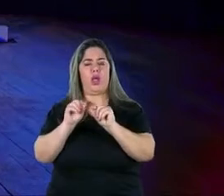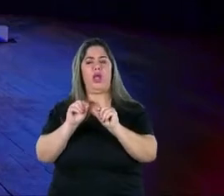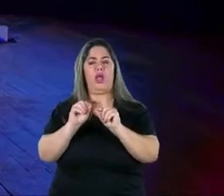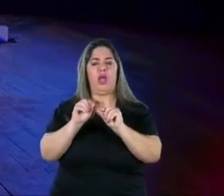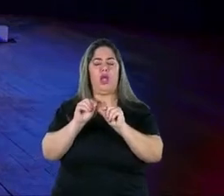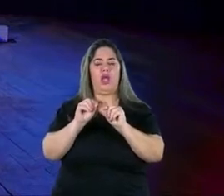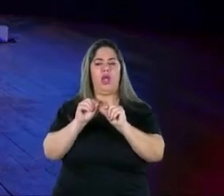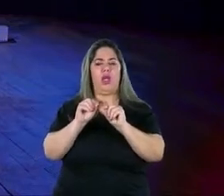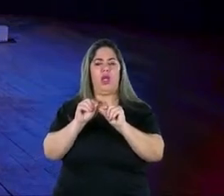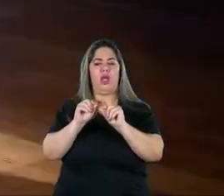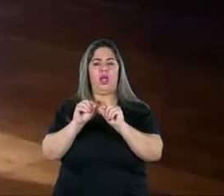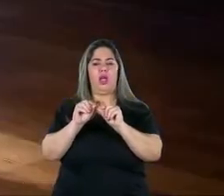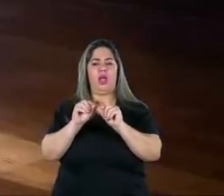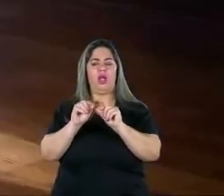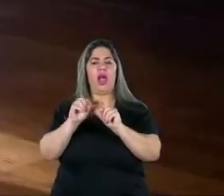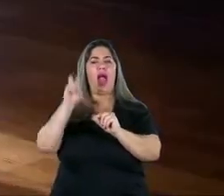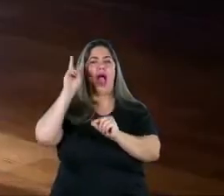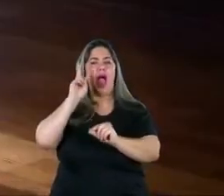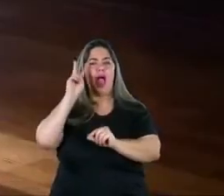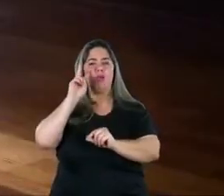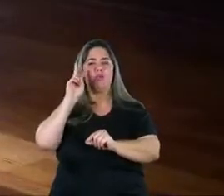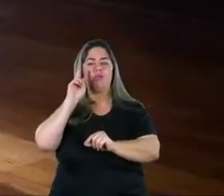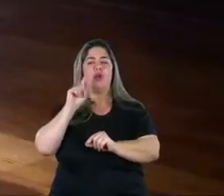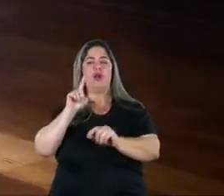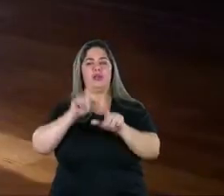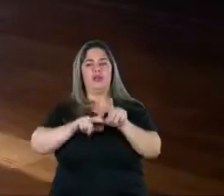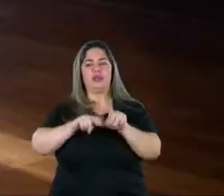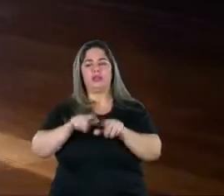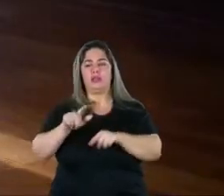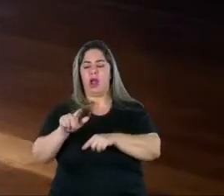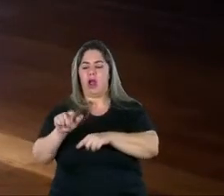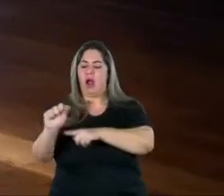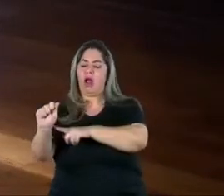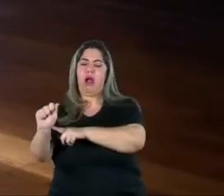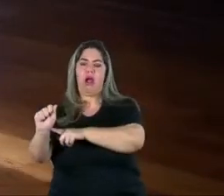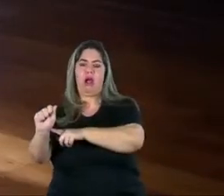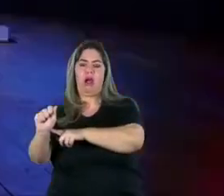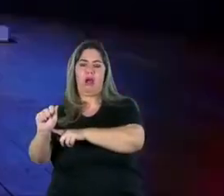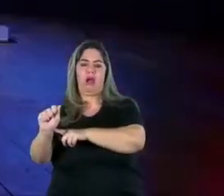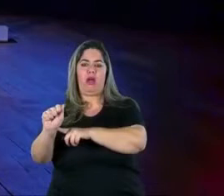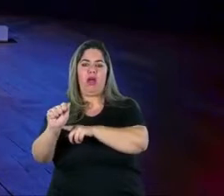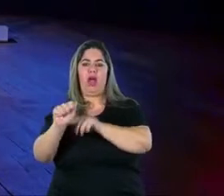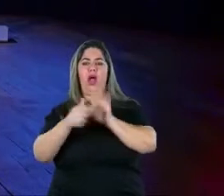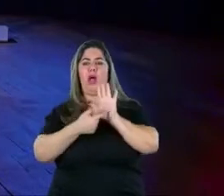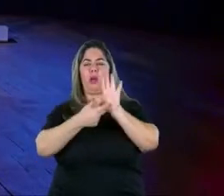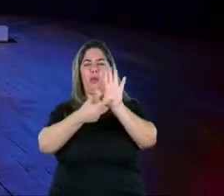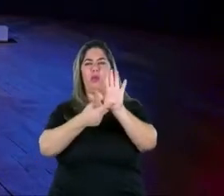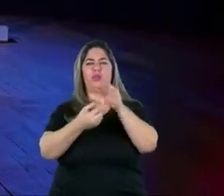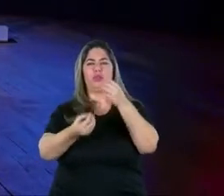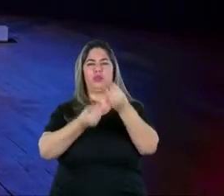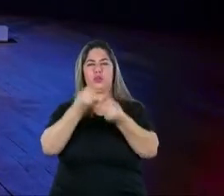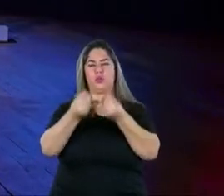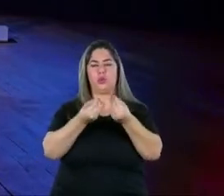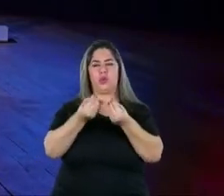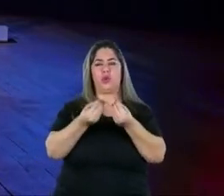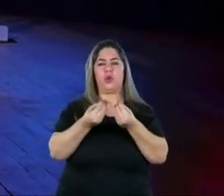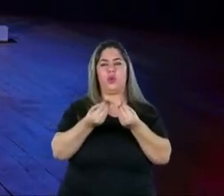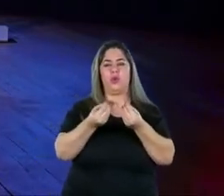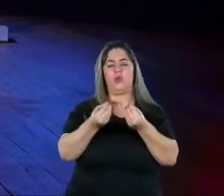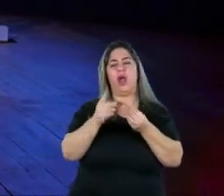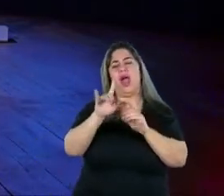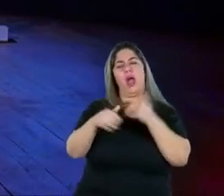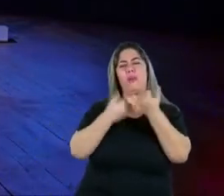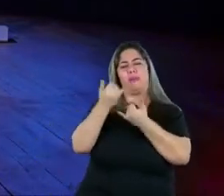da nossa língua ali, na letra A. E aí aqui é um projeto para vocês verem que não é uma coisa, um